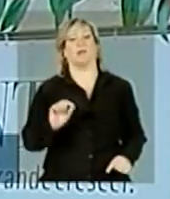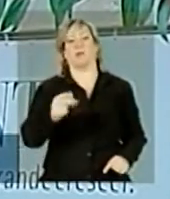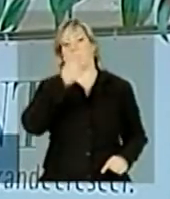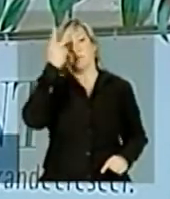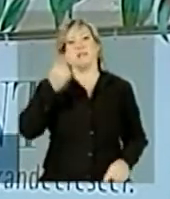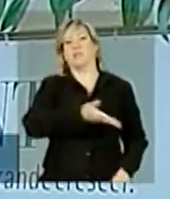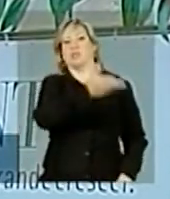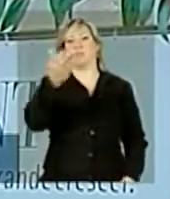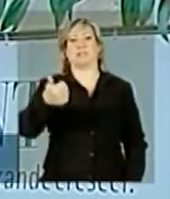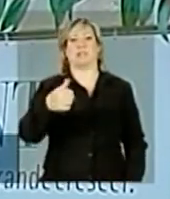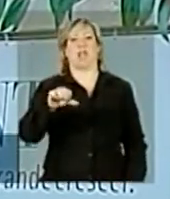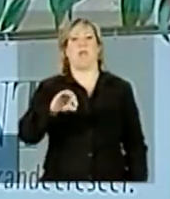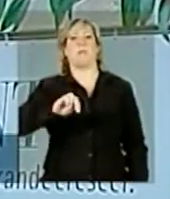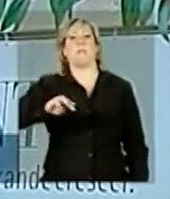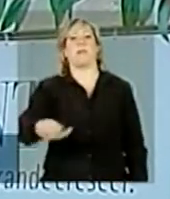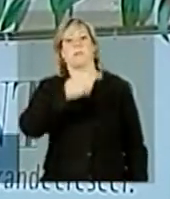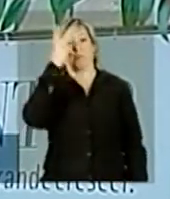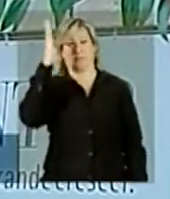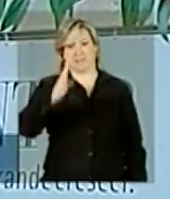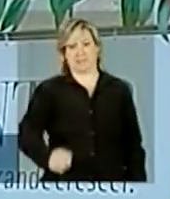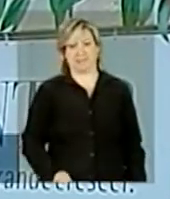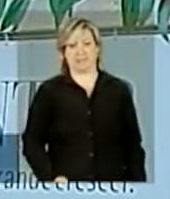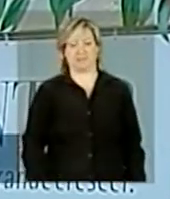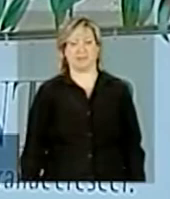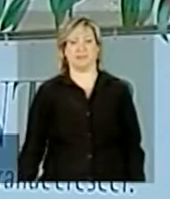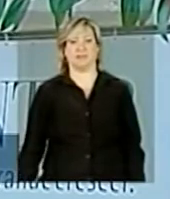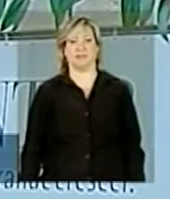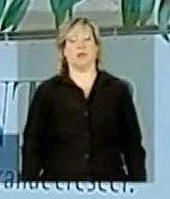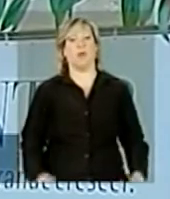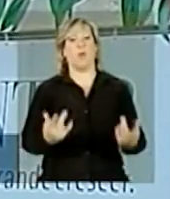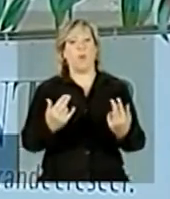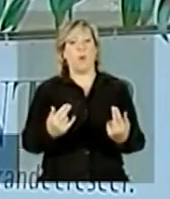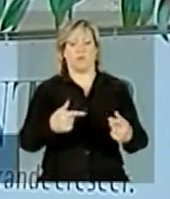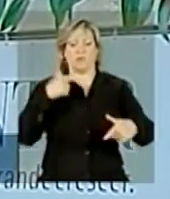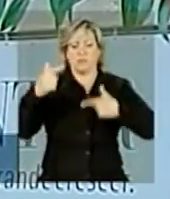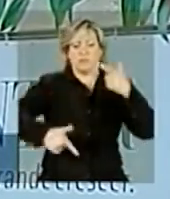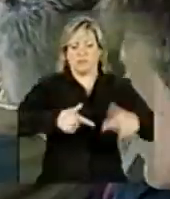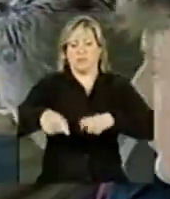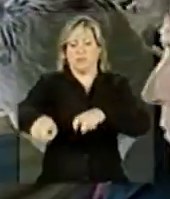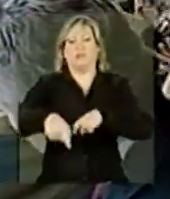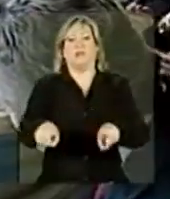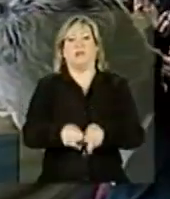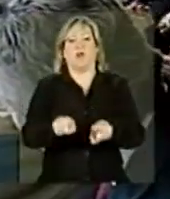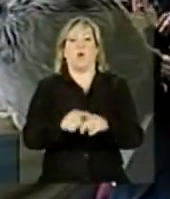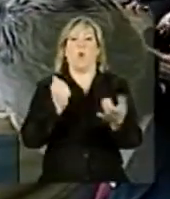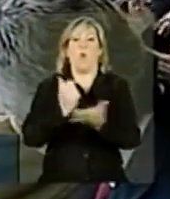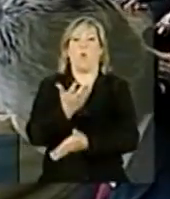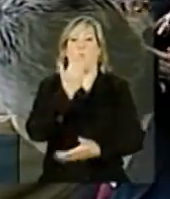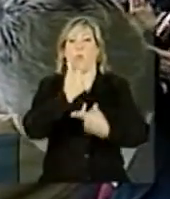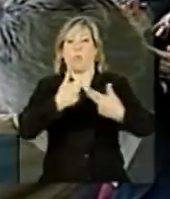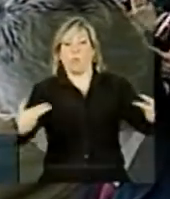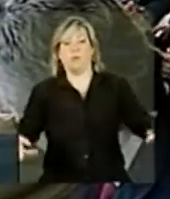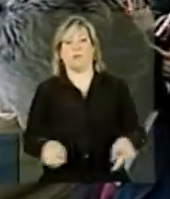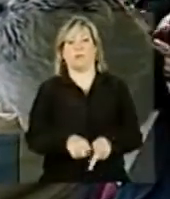190 milhões de brasileiros, como produtores, consumidores, trabalhadores.